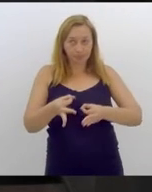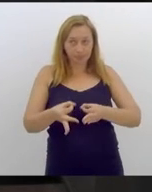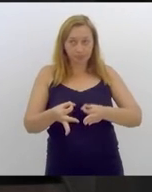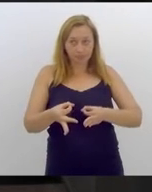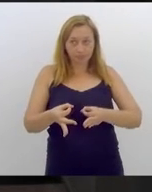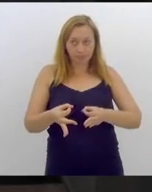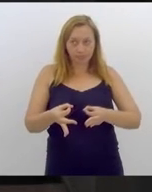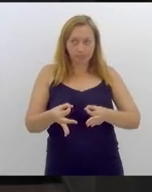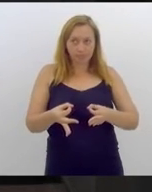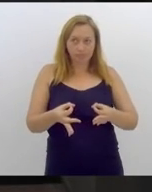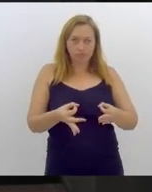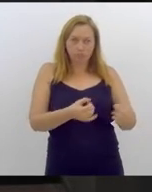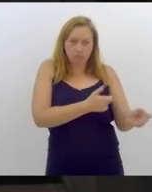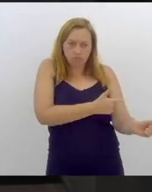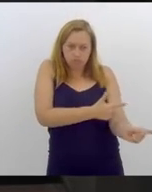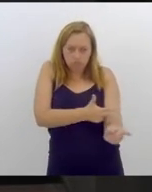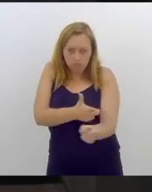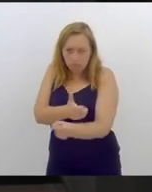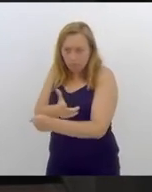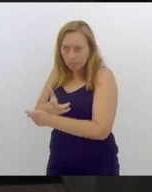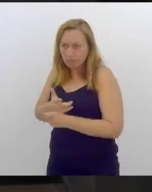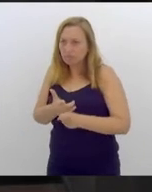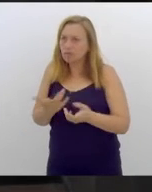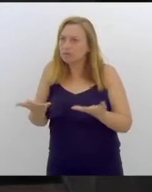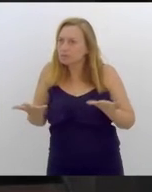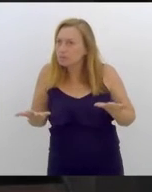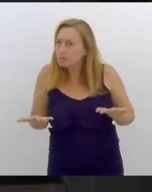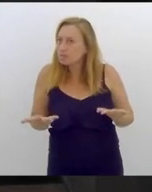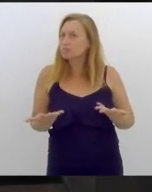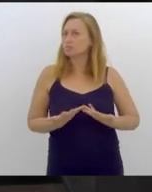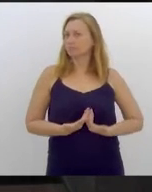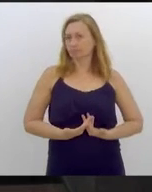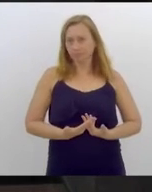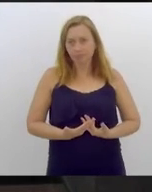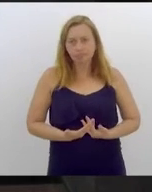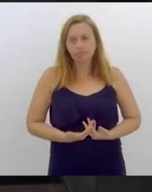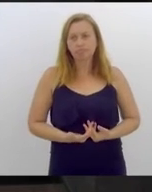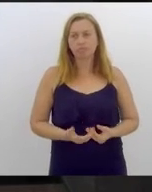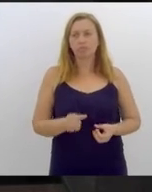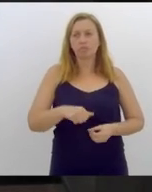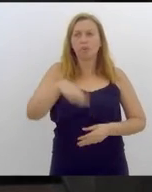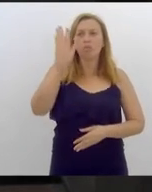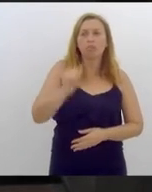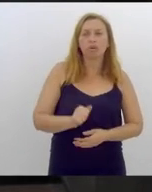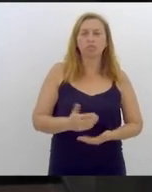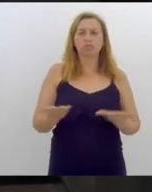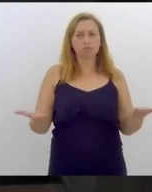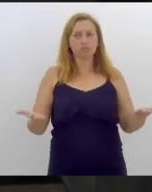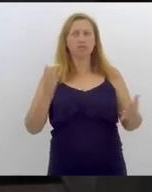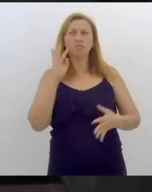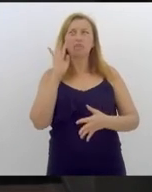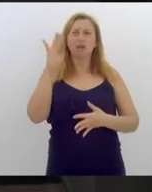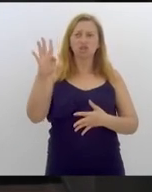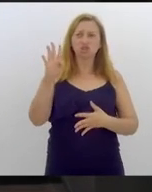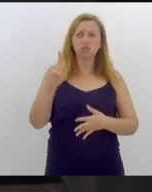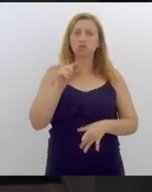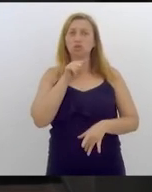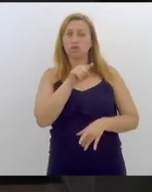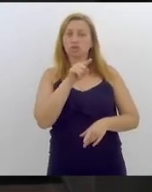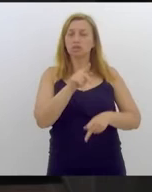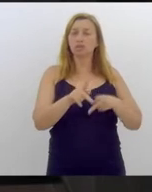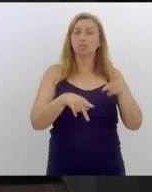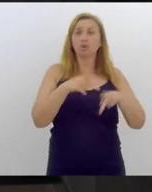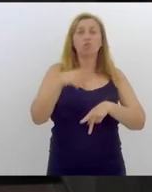assim a bala e a camadas Imagine o que esse povo